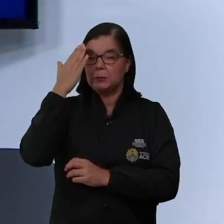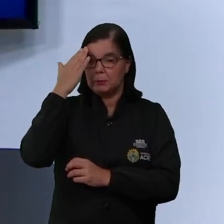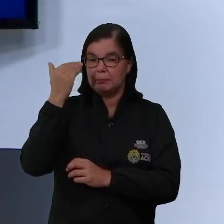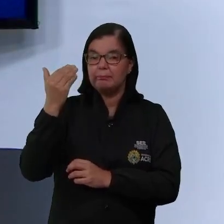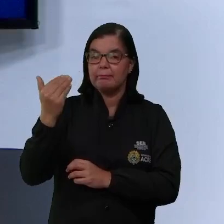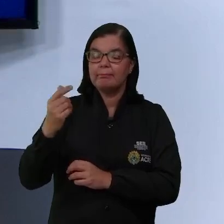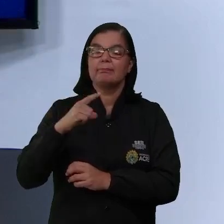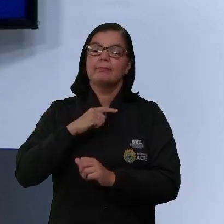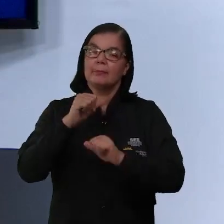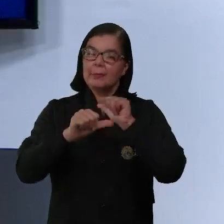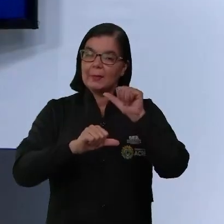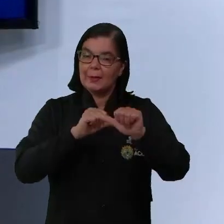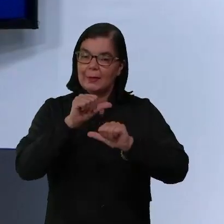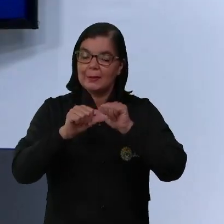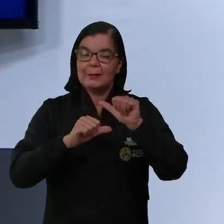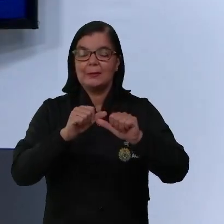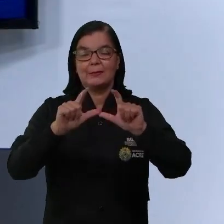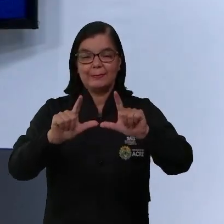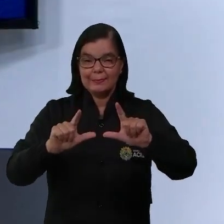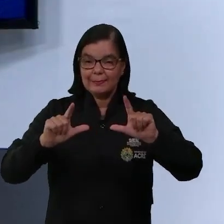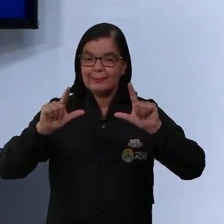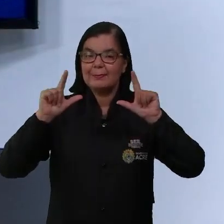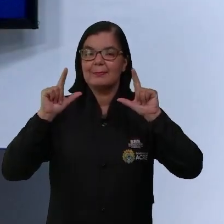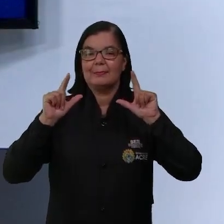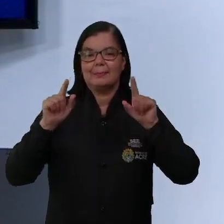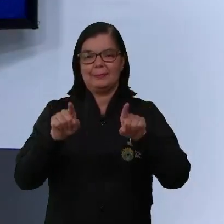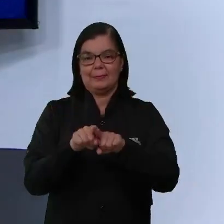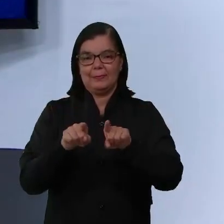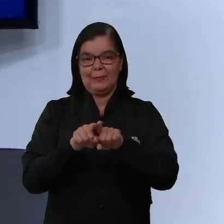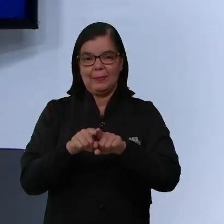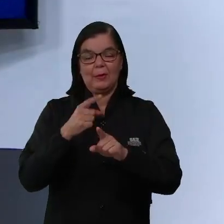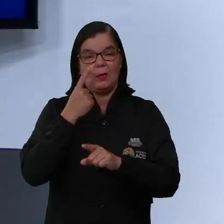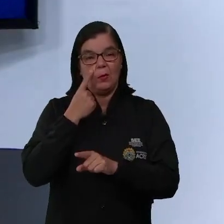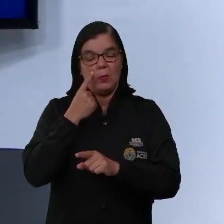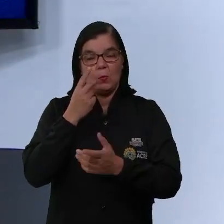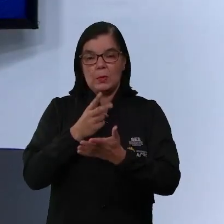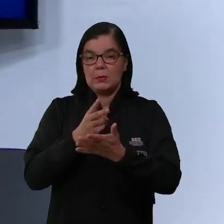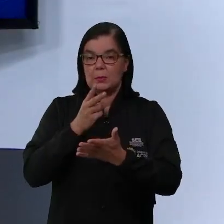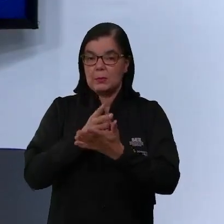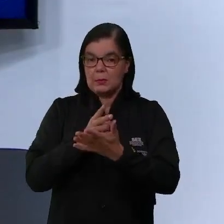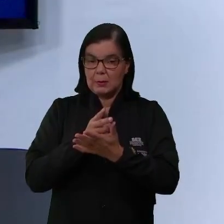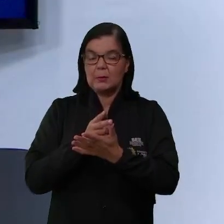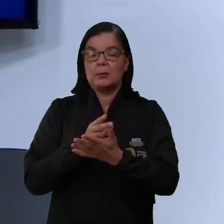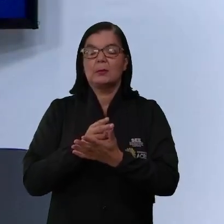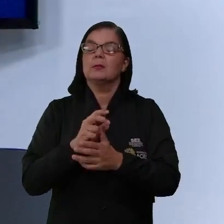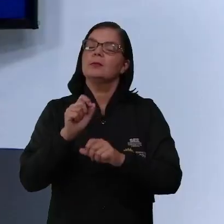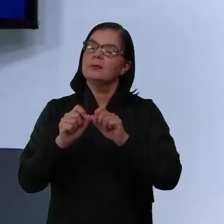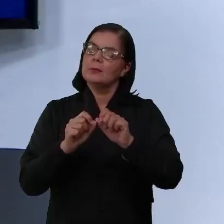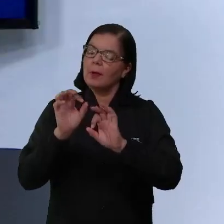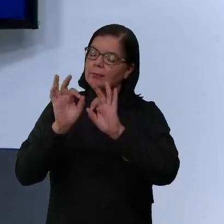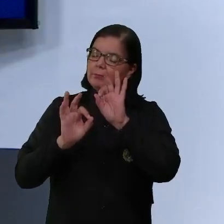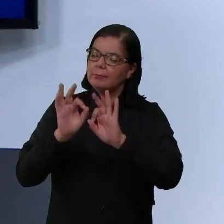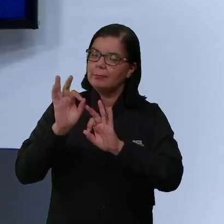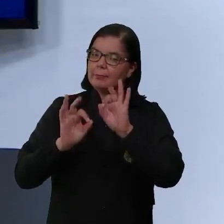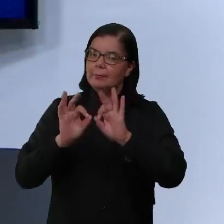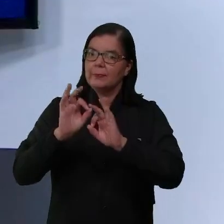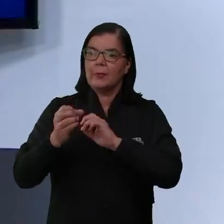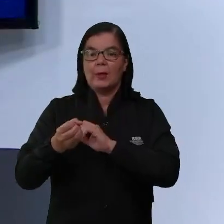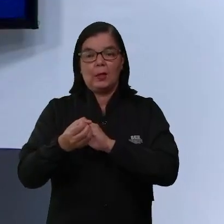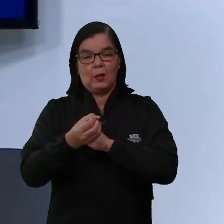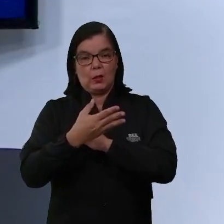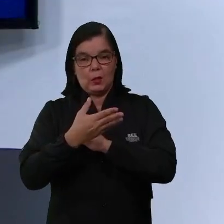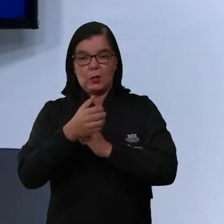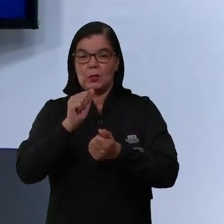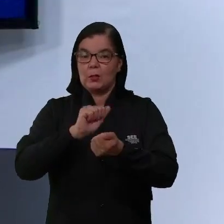e que se transformaram em memes, por exemplo. Então vão estar sempre sendo construídas